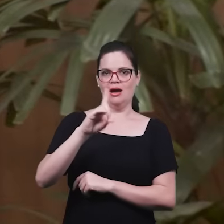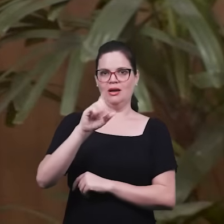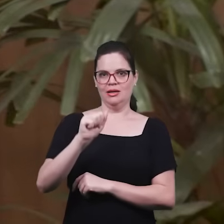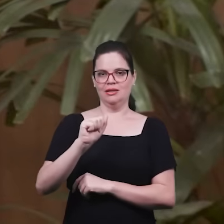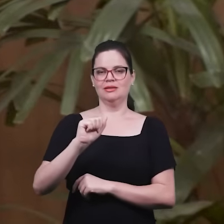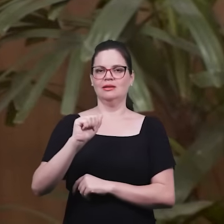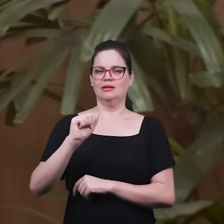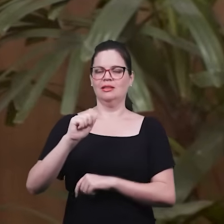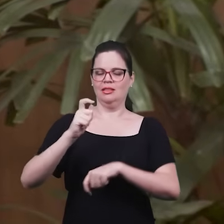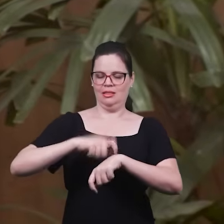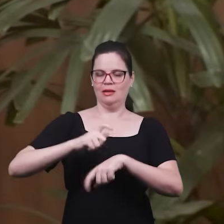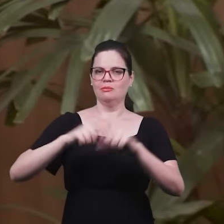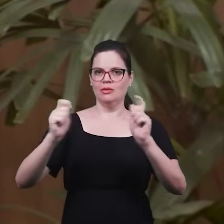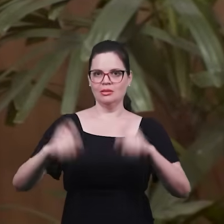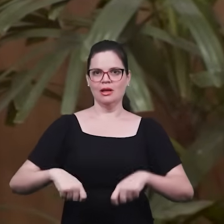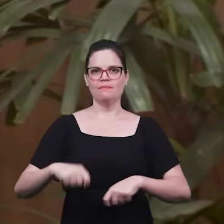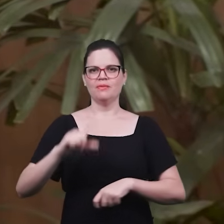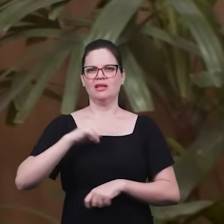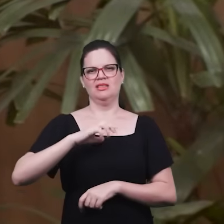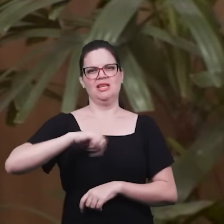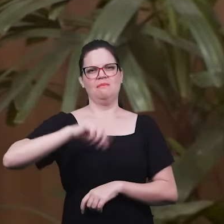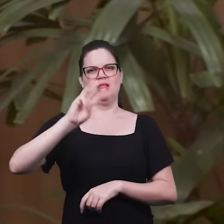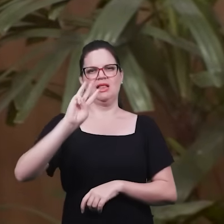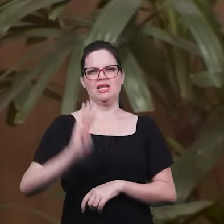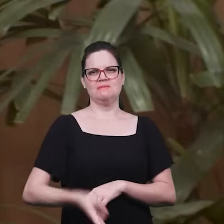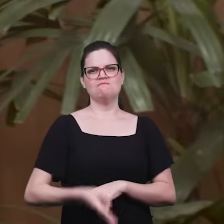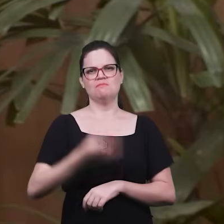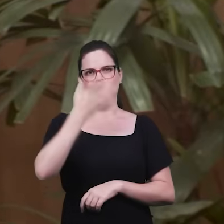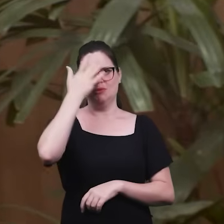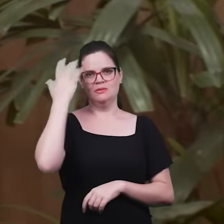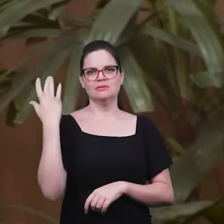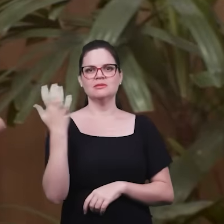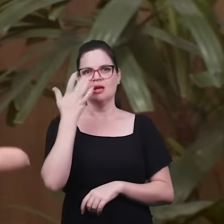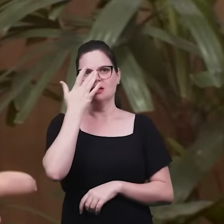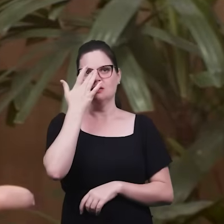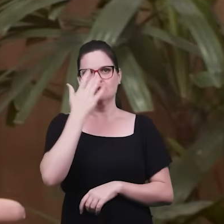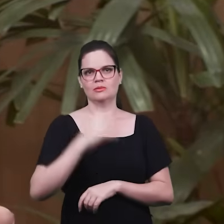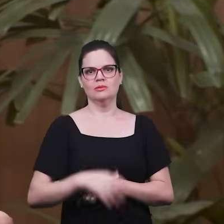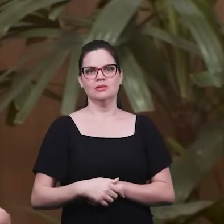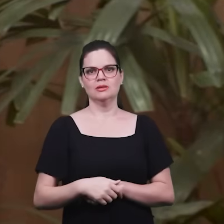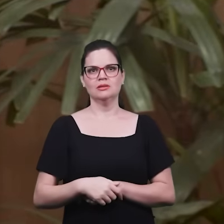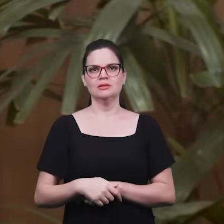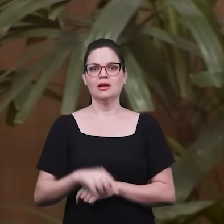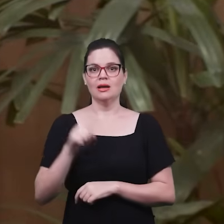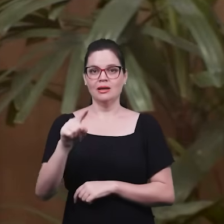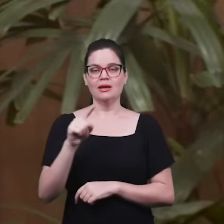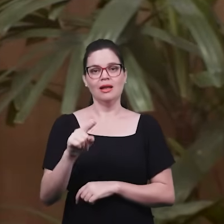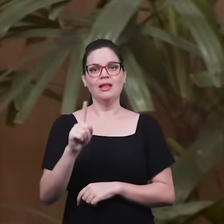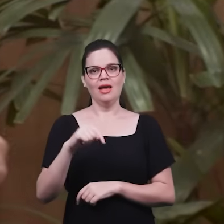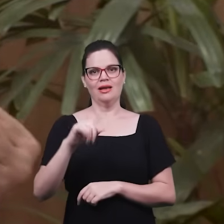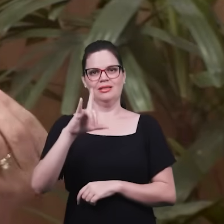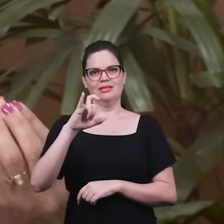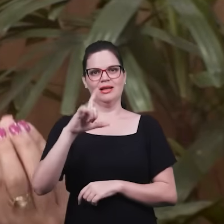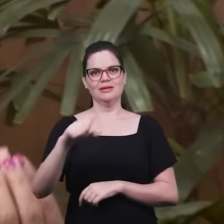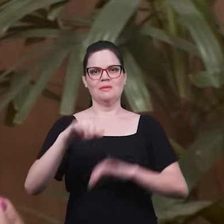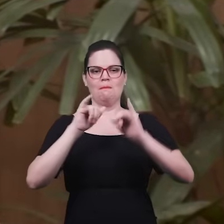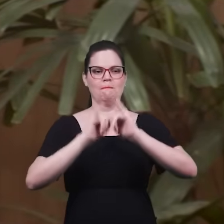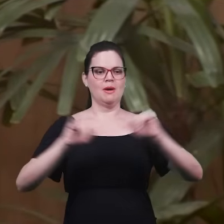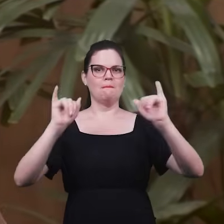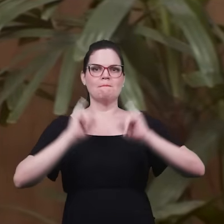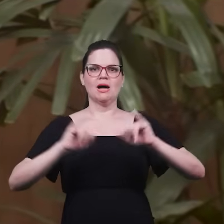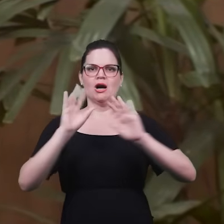de 13 mil seguidores, mais de 150 mil pessoas alcançadas. E esse é um perfil que ele trabalha com a divulgação